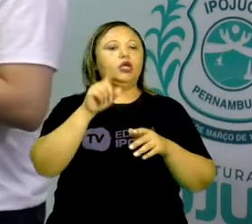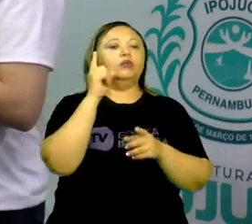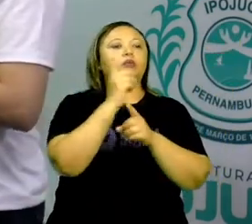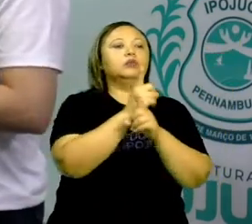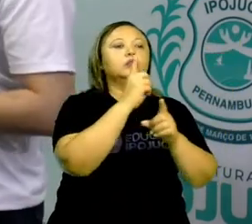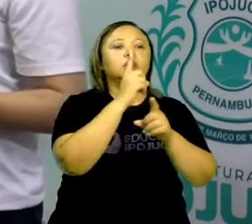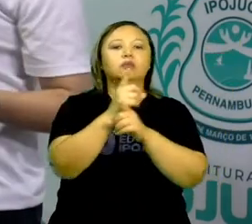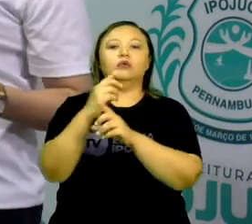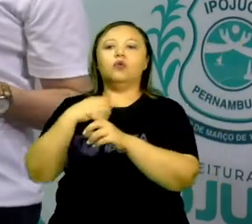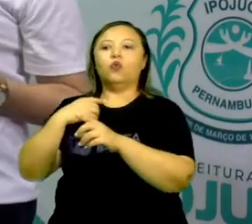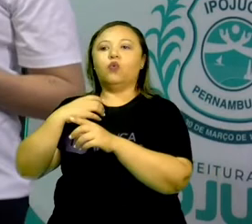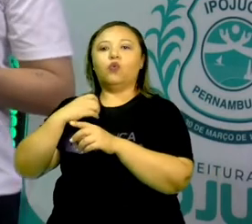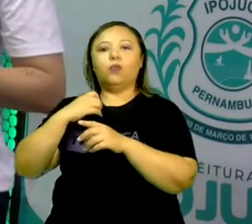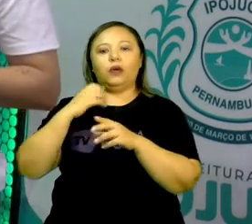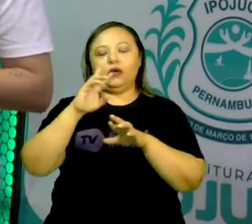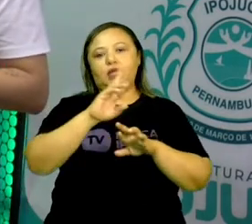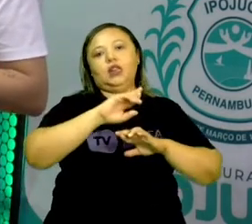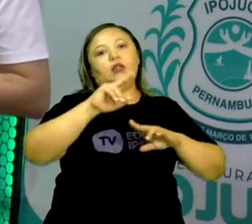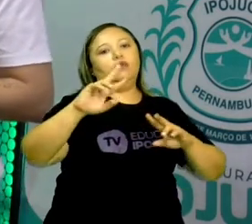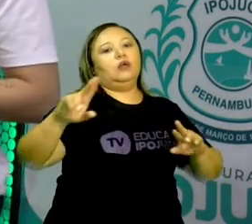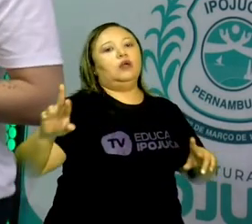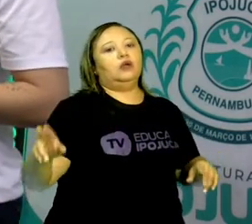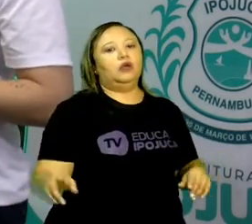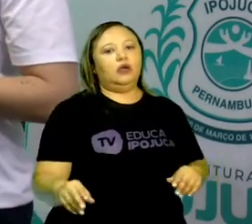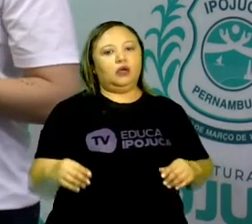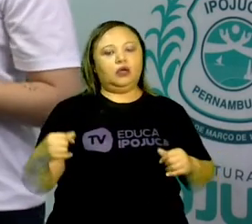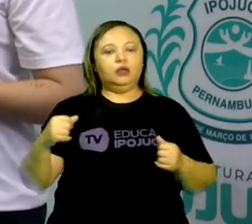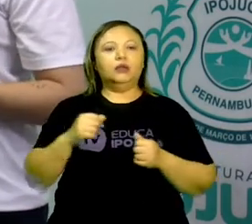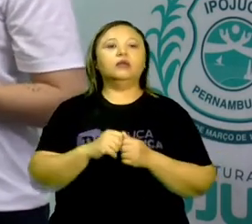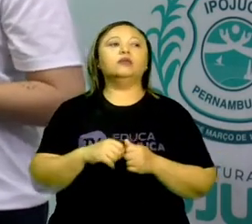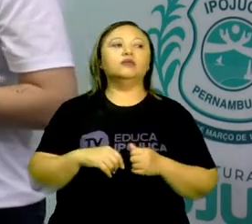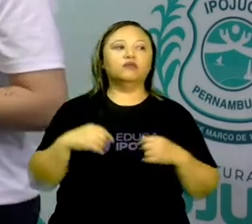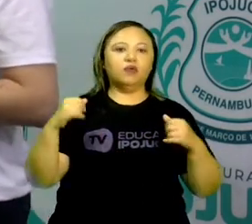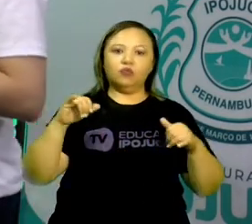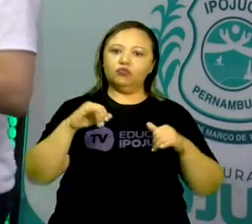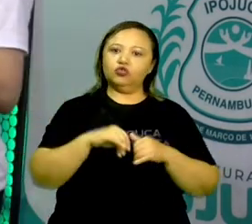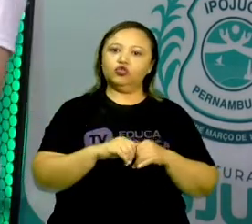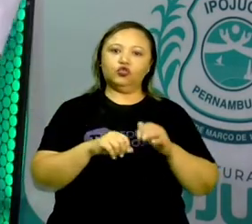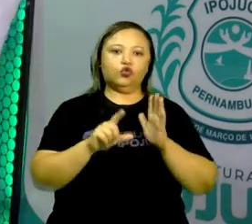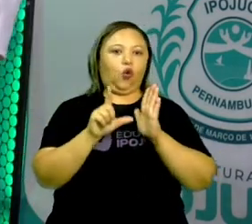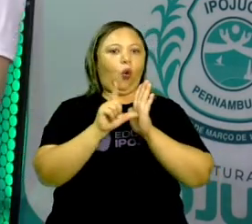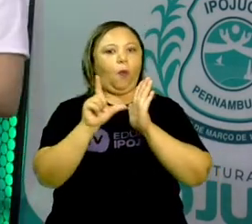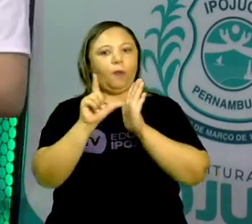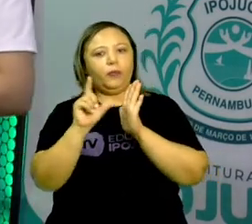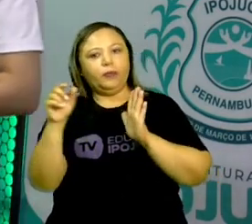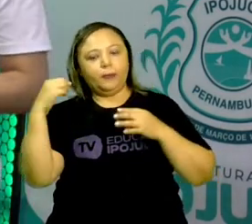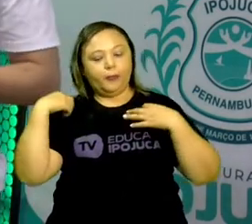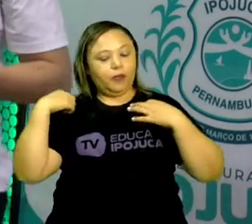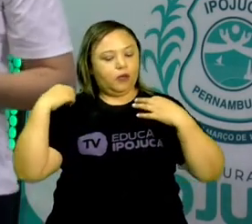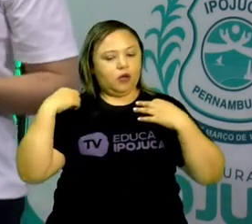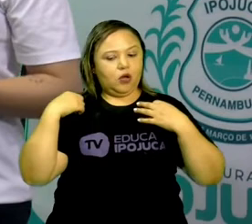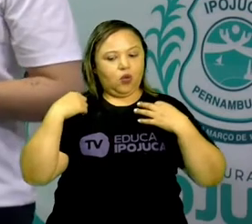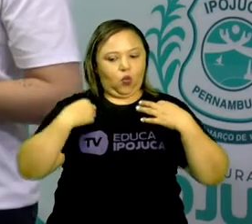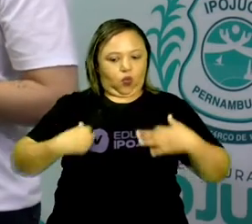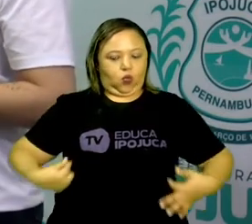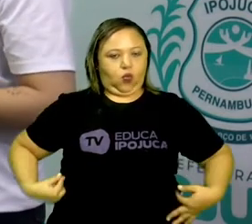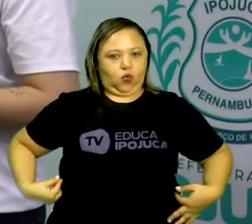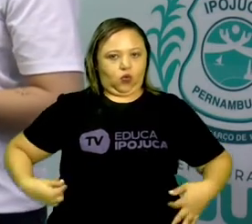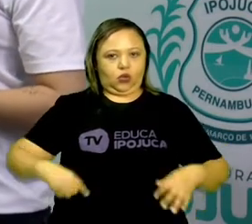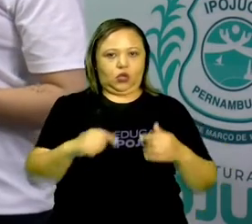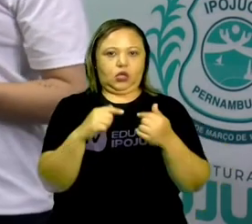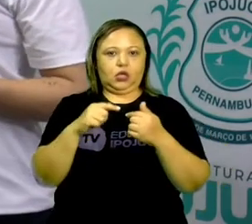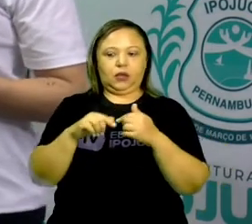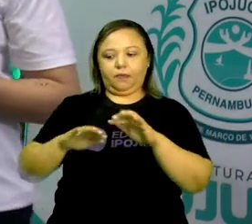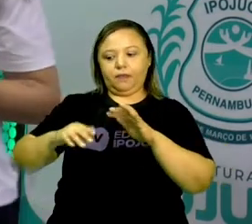Ninguém vai só de maiô fazer compras no shopping center. Nem vai entrar na praia num dia de sol quente usando terno de